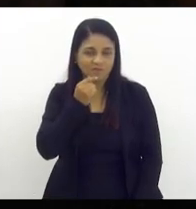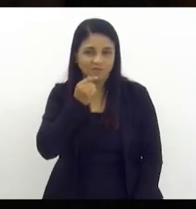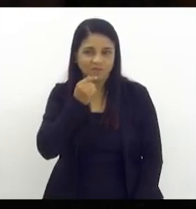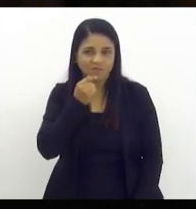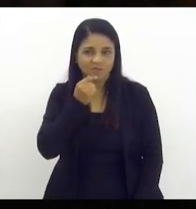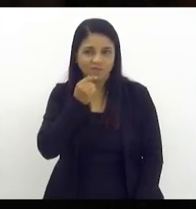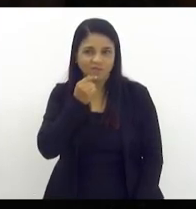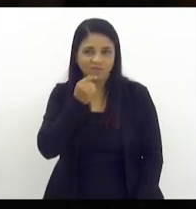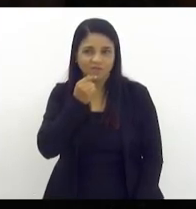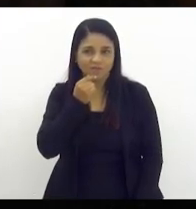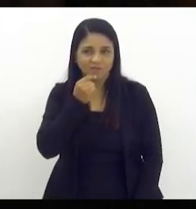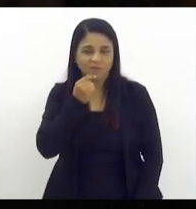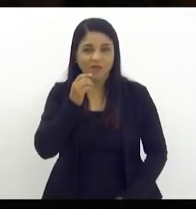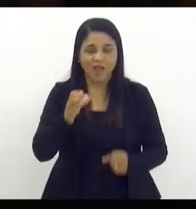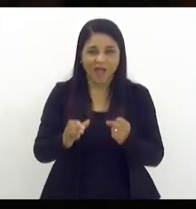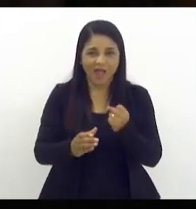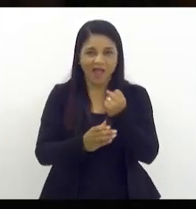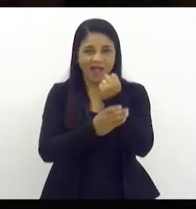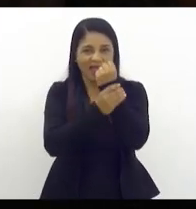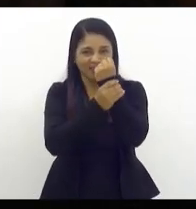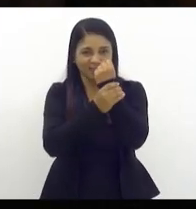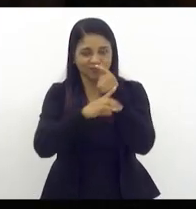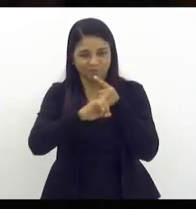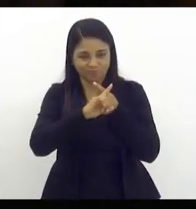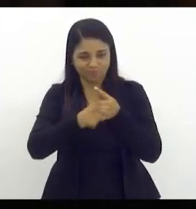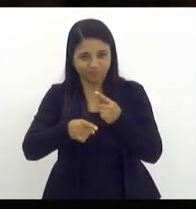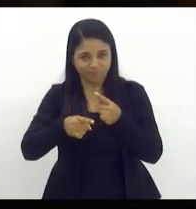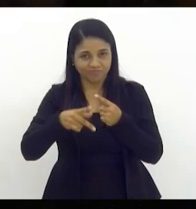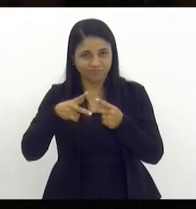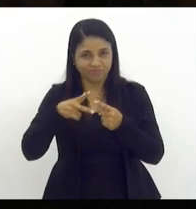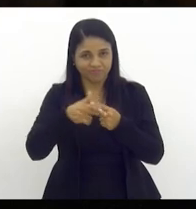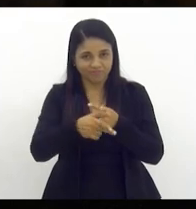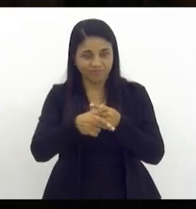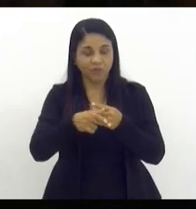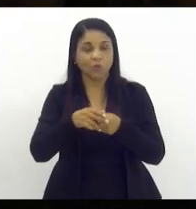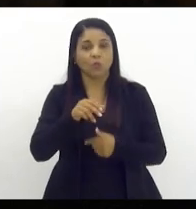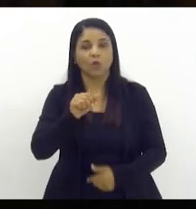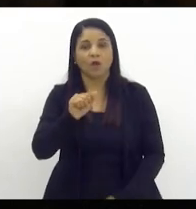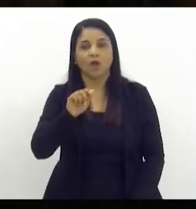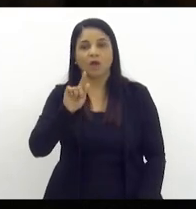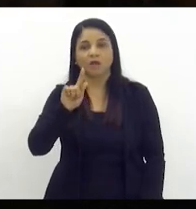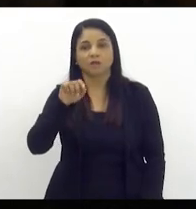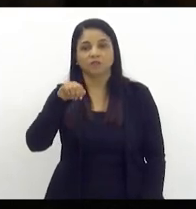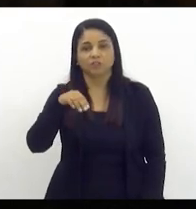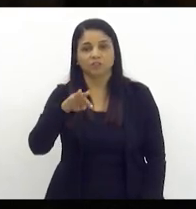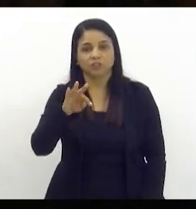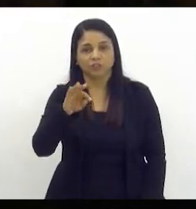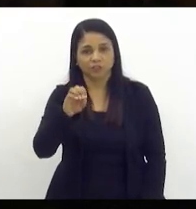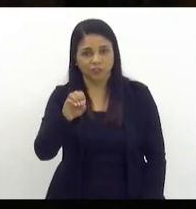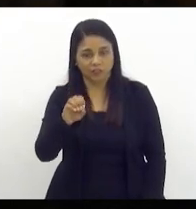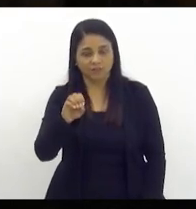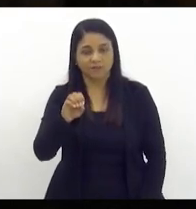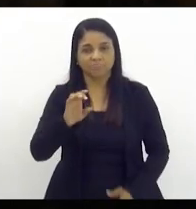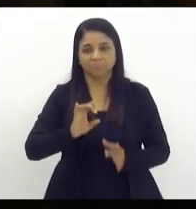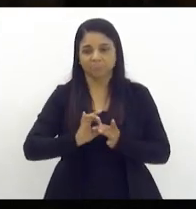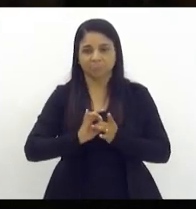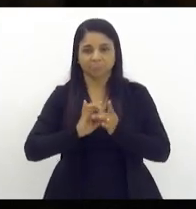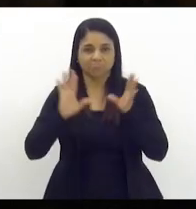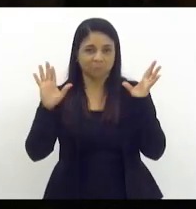institua a garantia que o agente de segurança pública tenha a devida